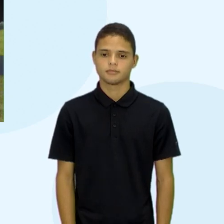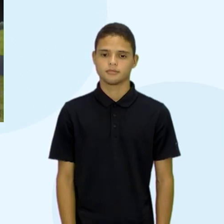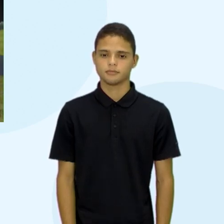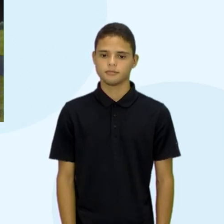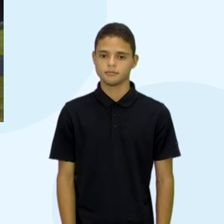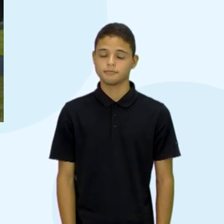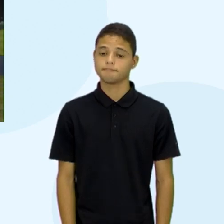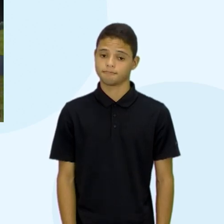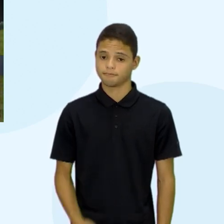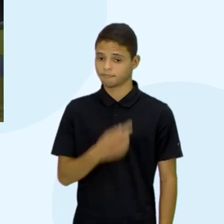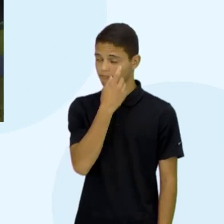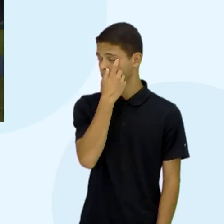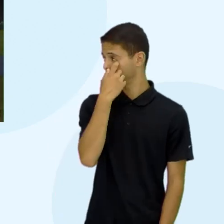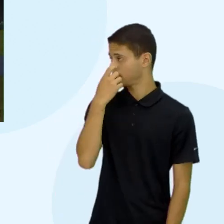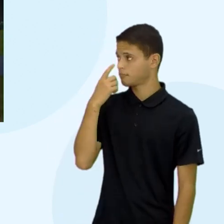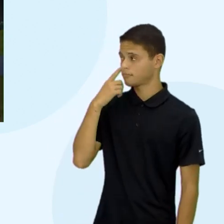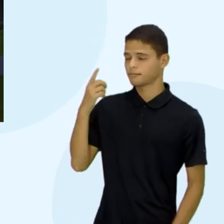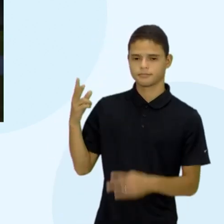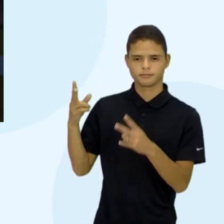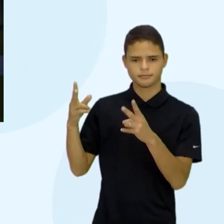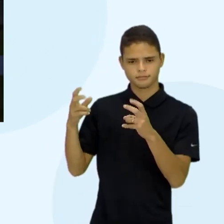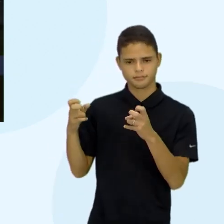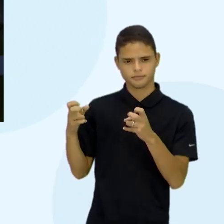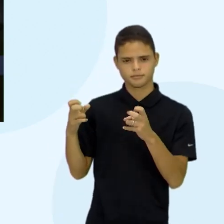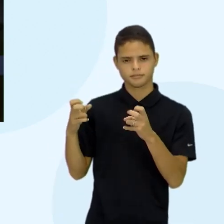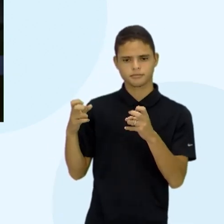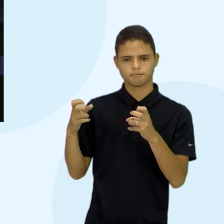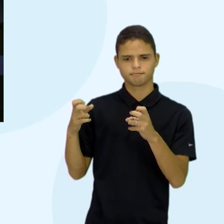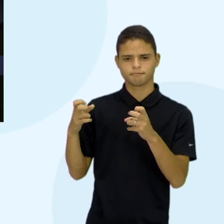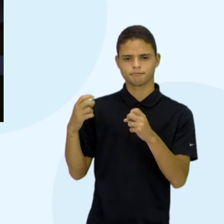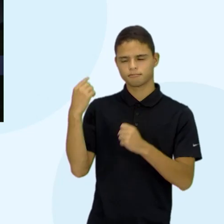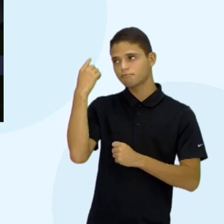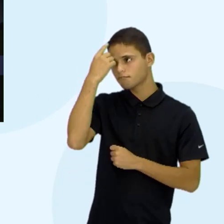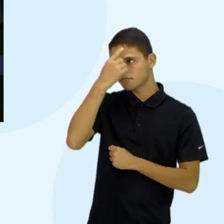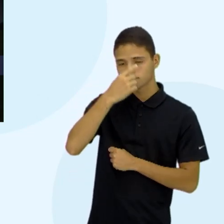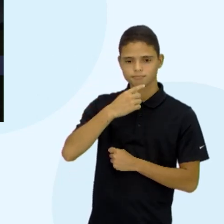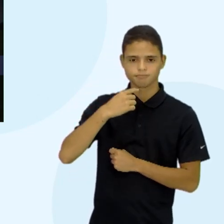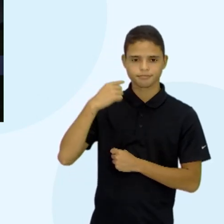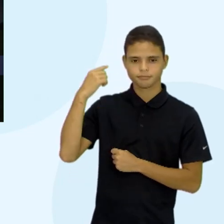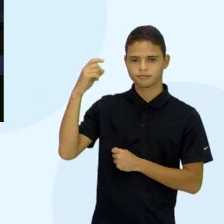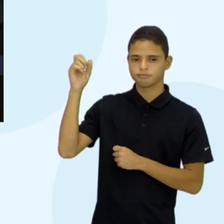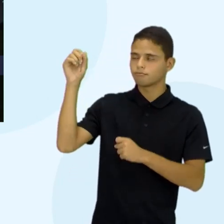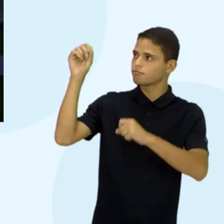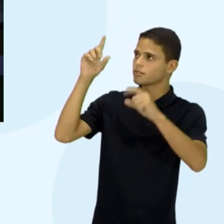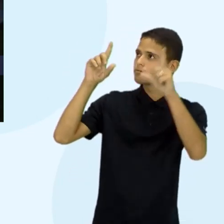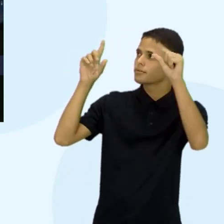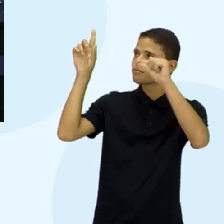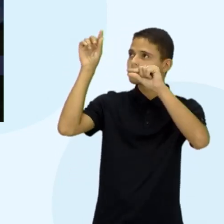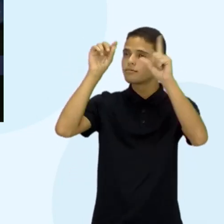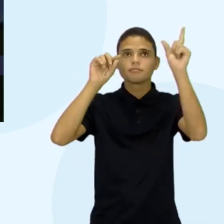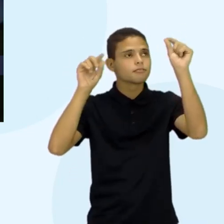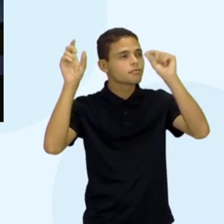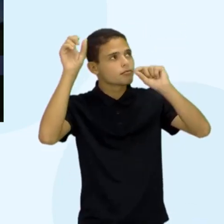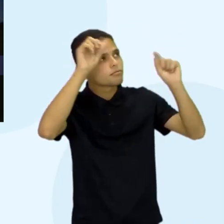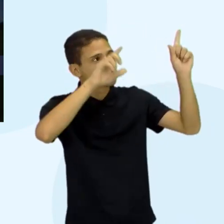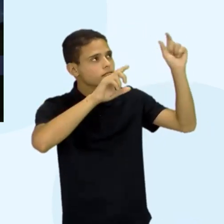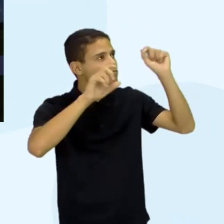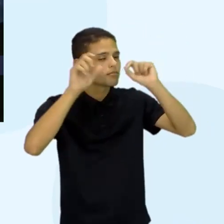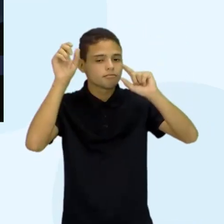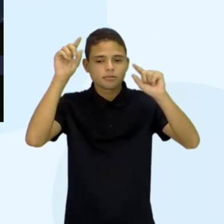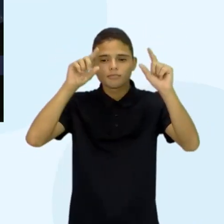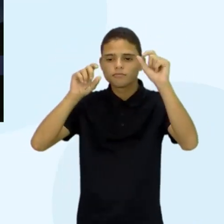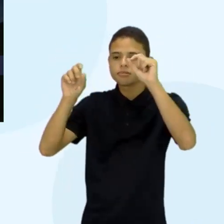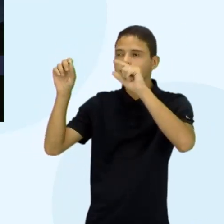Essa é a gente observando da terra medida que o tempo vai passando né Russo as estrelas vão também criando ali